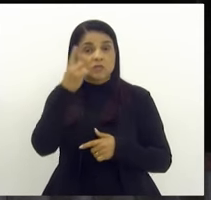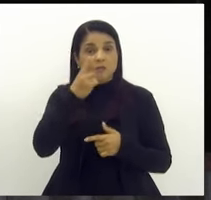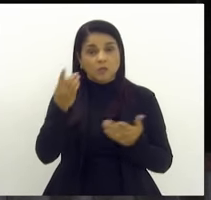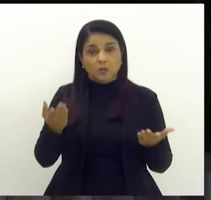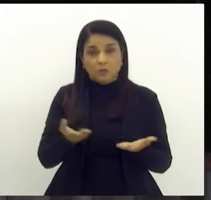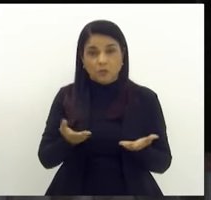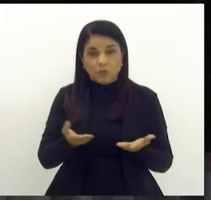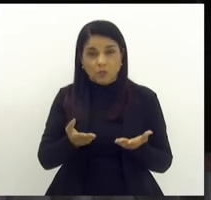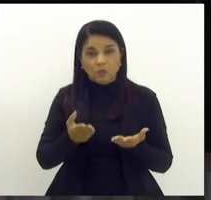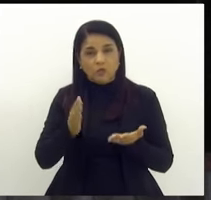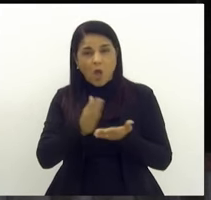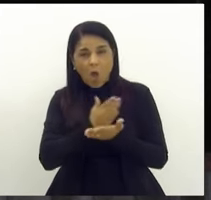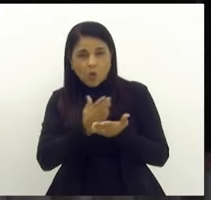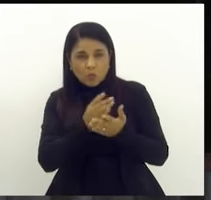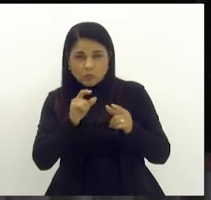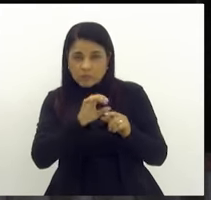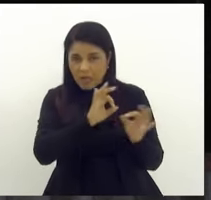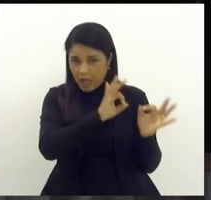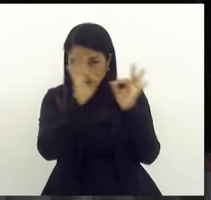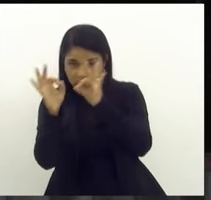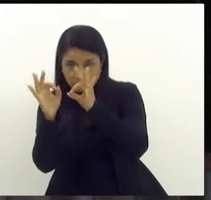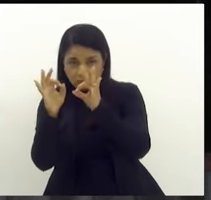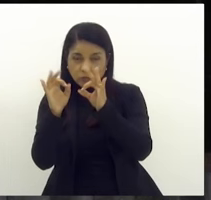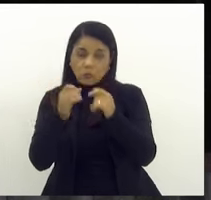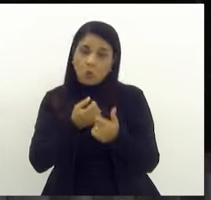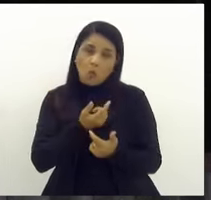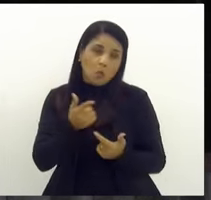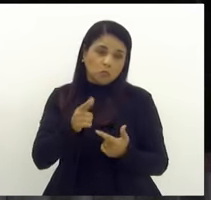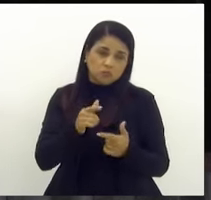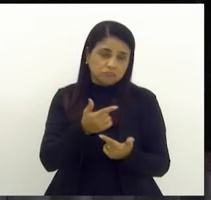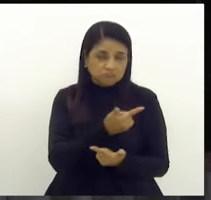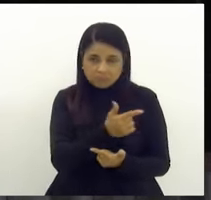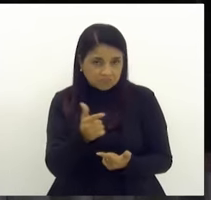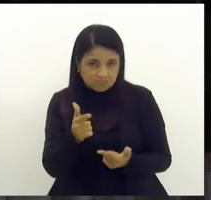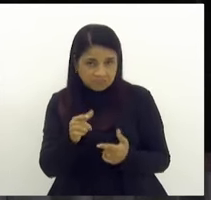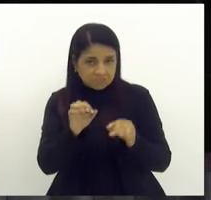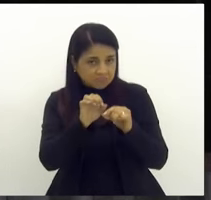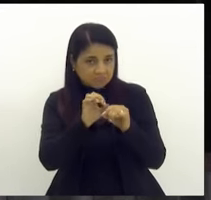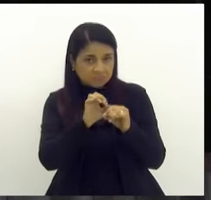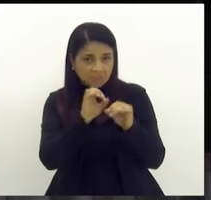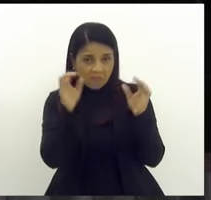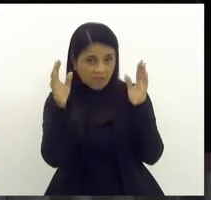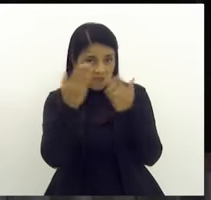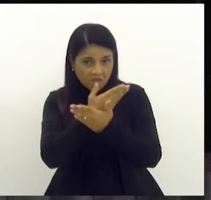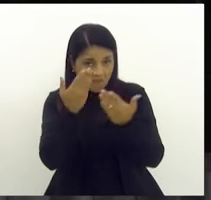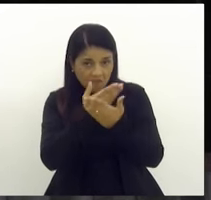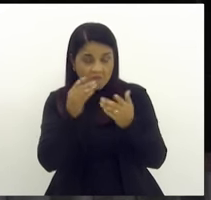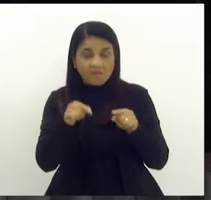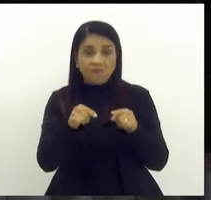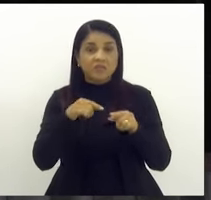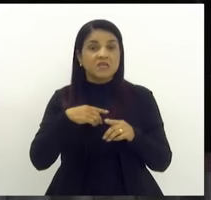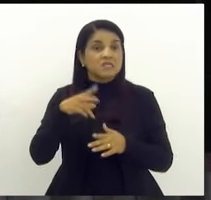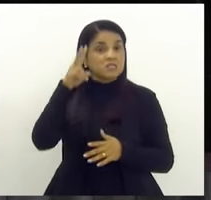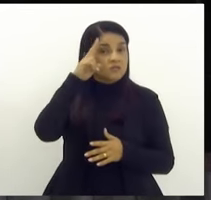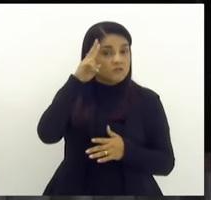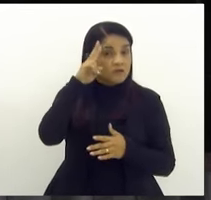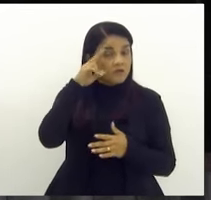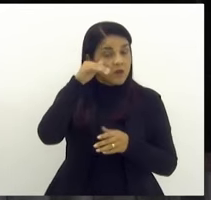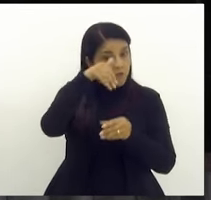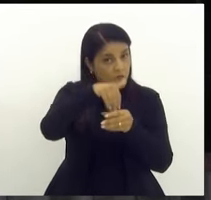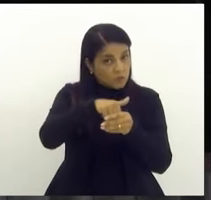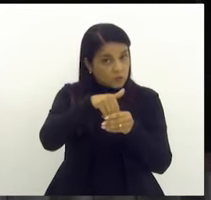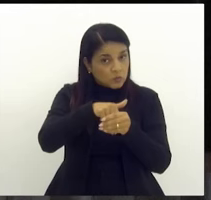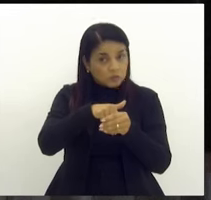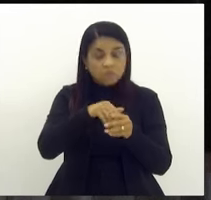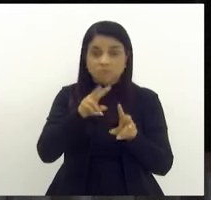na casa os que estão assistindo e outros não é dizer o seguinte nós vamos estar na terça-feira votando matérias importantíssimas quando di